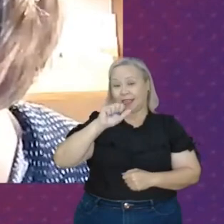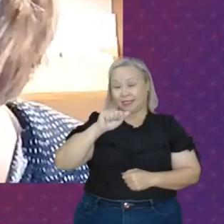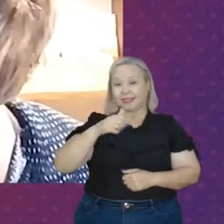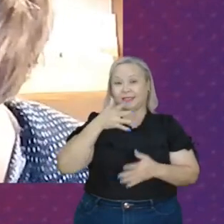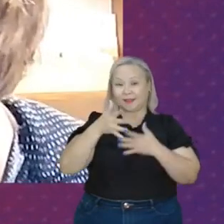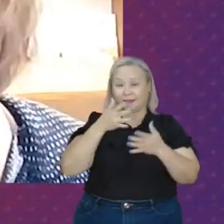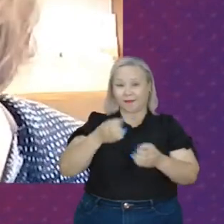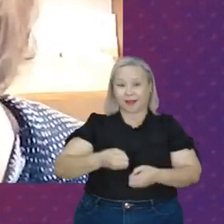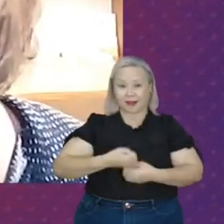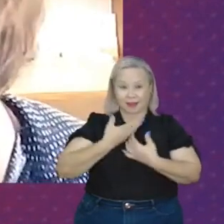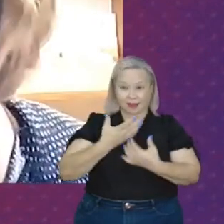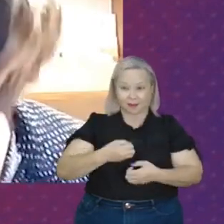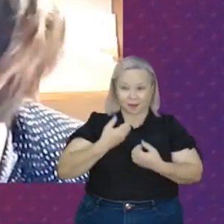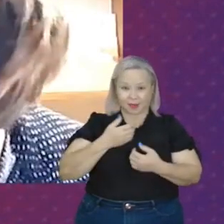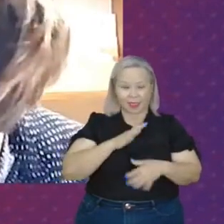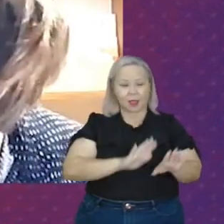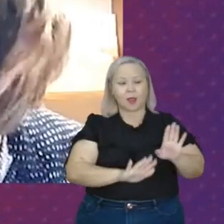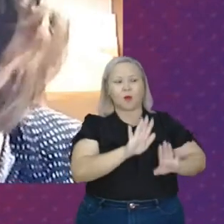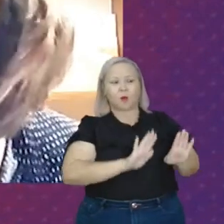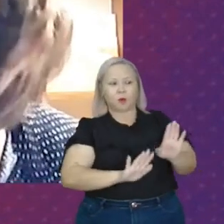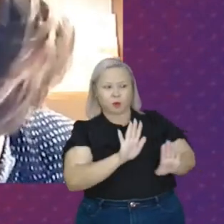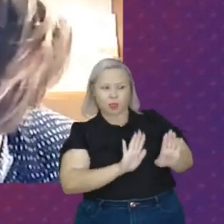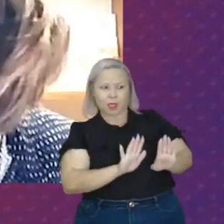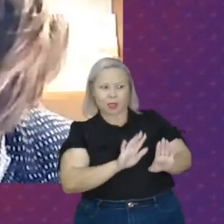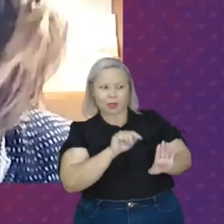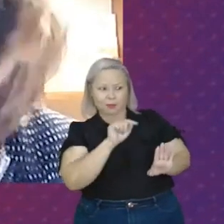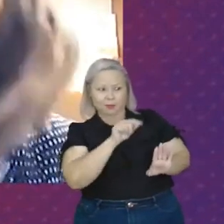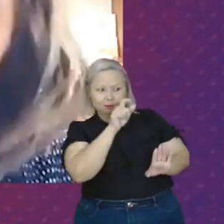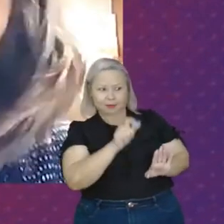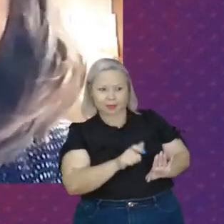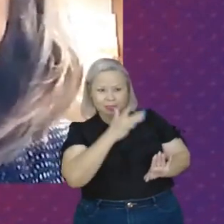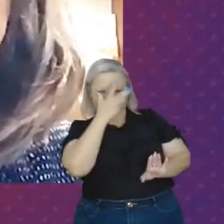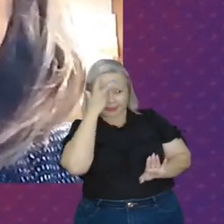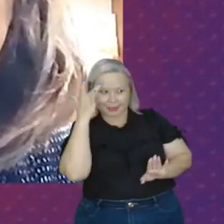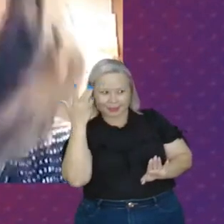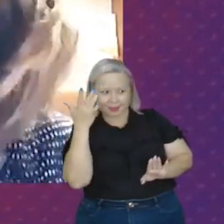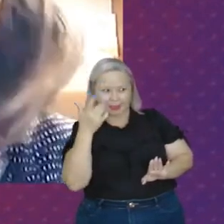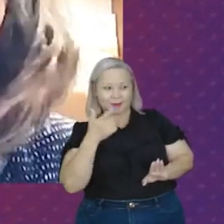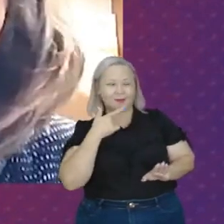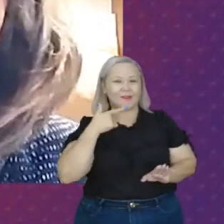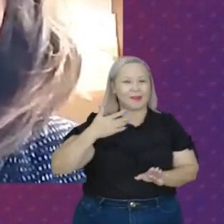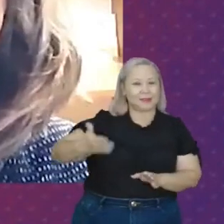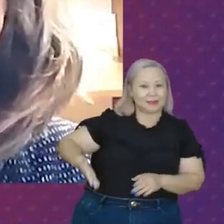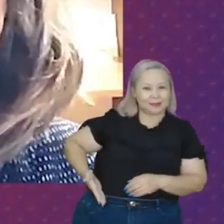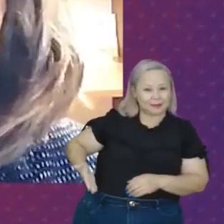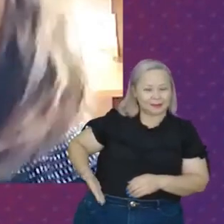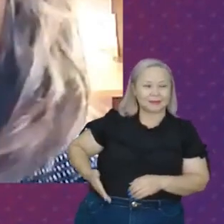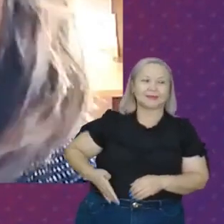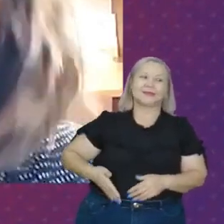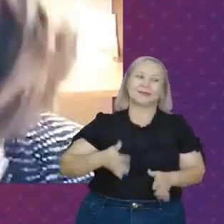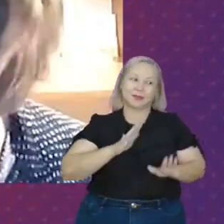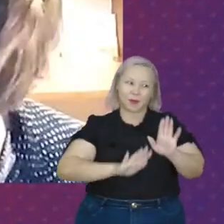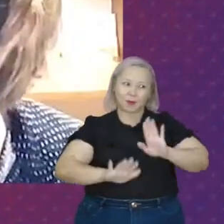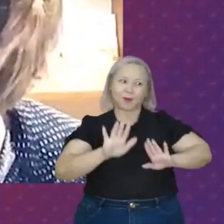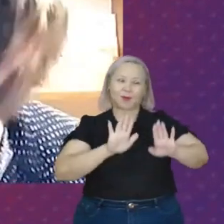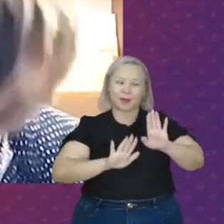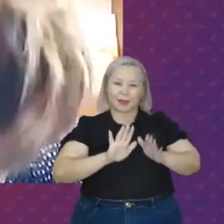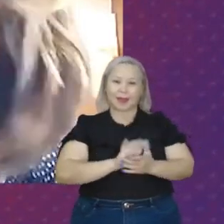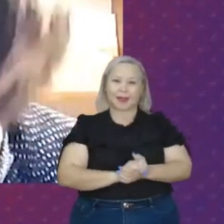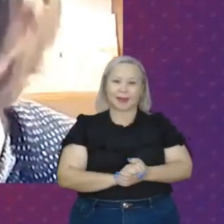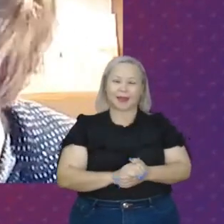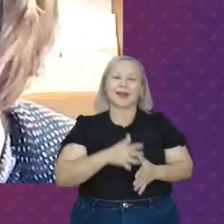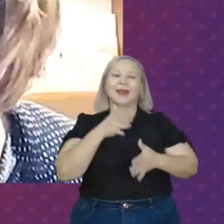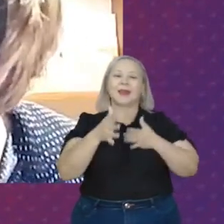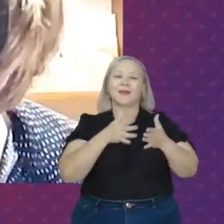moço. Cuidado, moço, com esse ser que menstrua. Cuidado, moço. E digo eu,